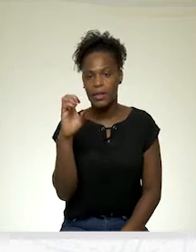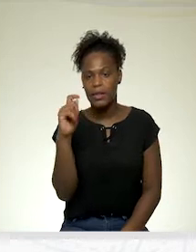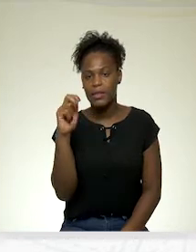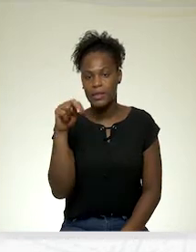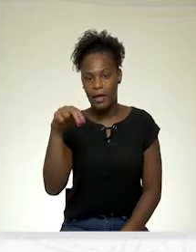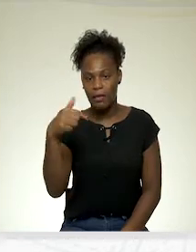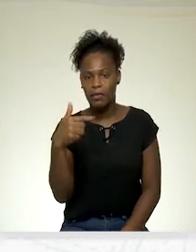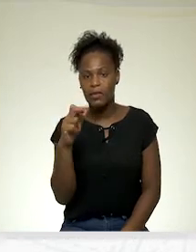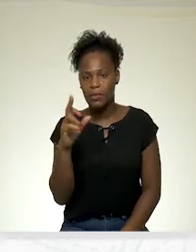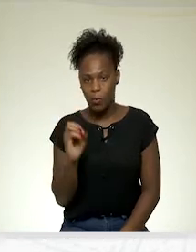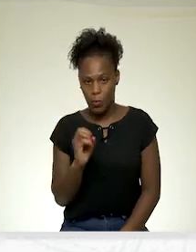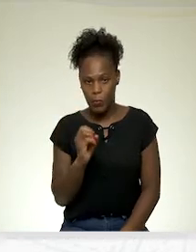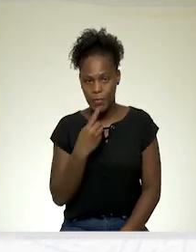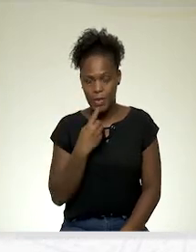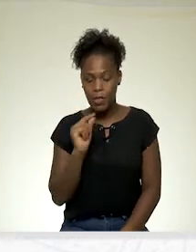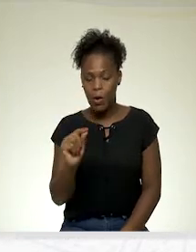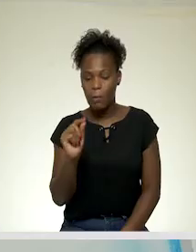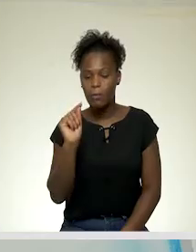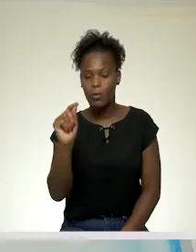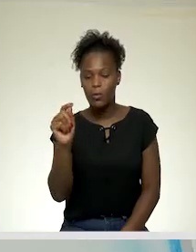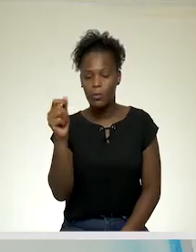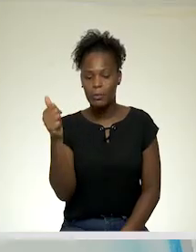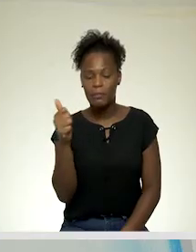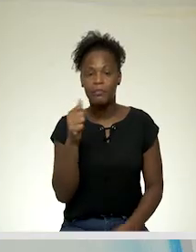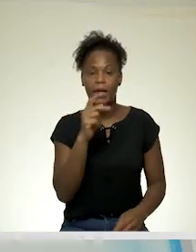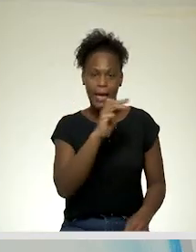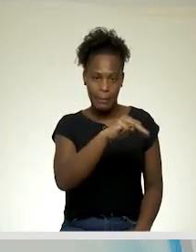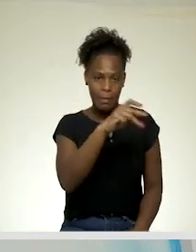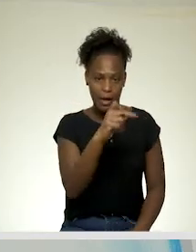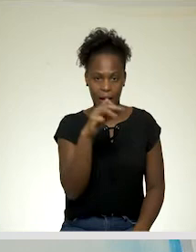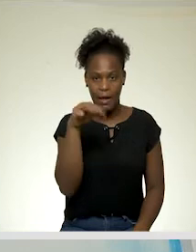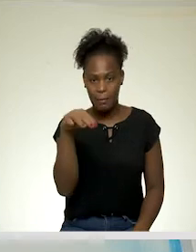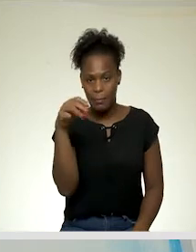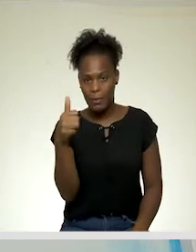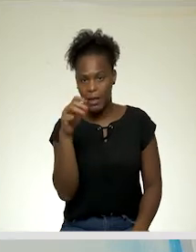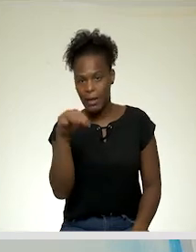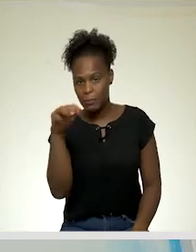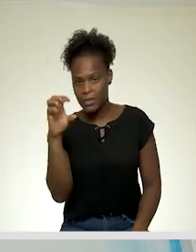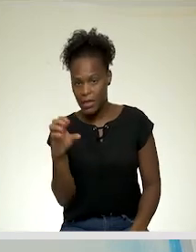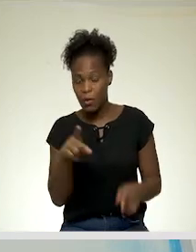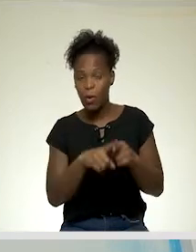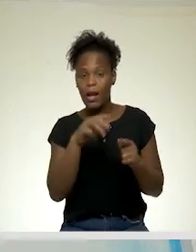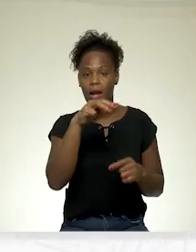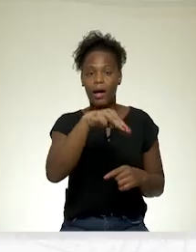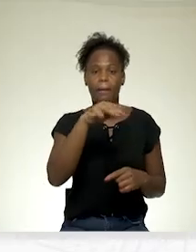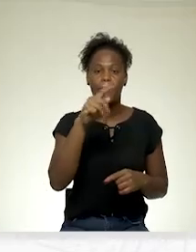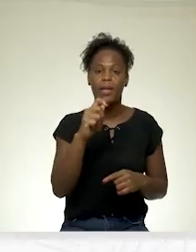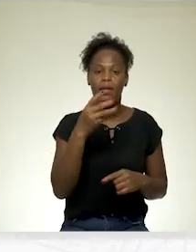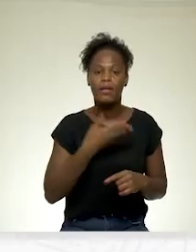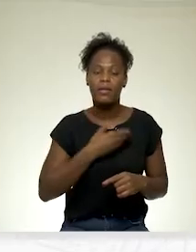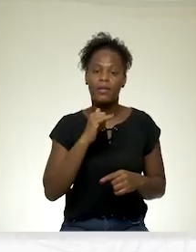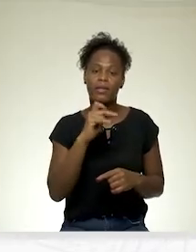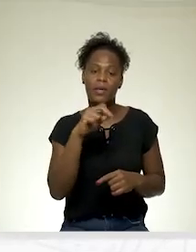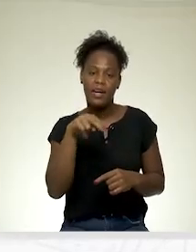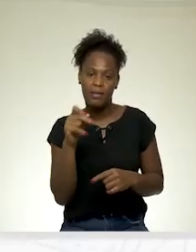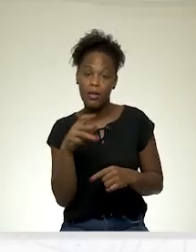ponto B, ok? MA, MB, MC são as medianas. Todo triângulo tem